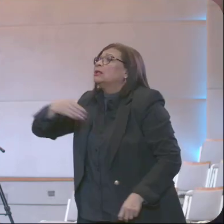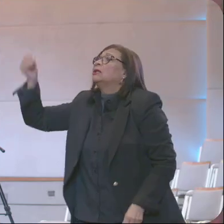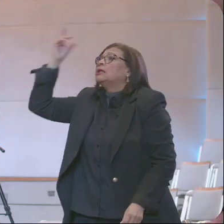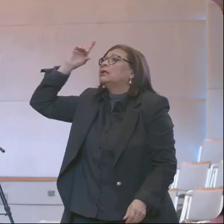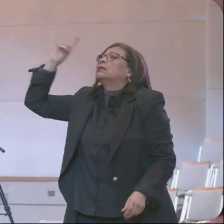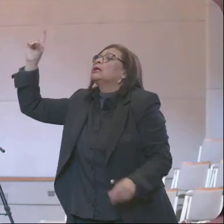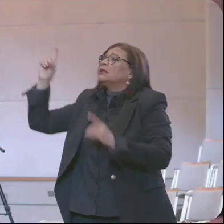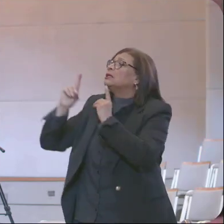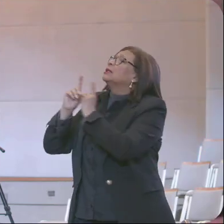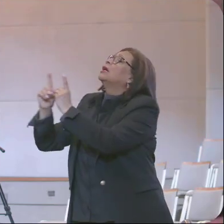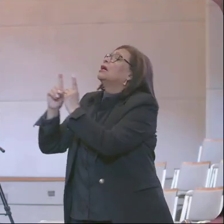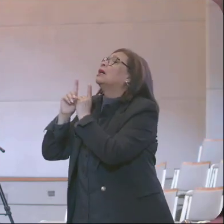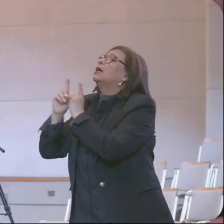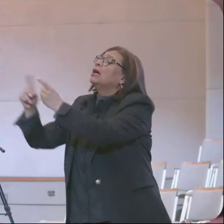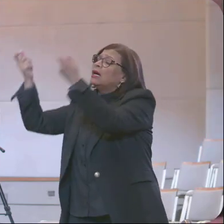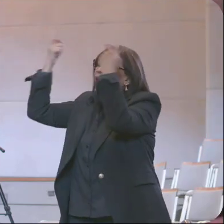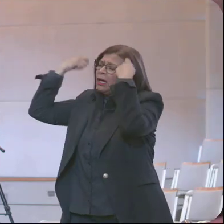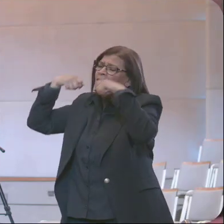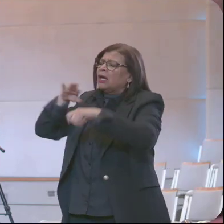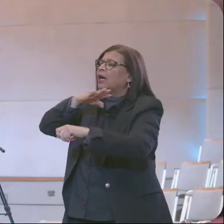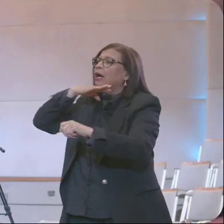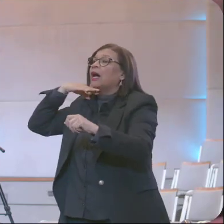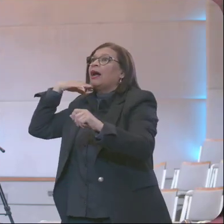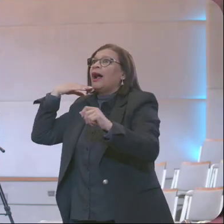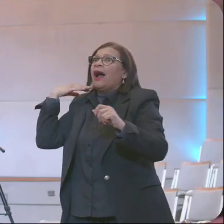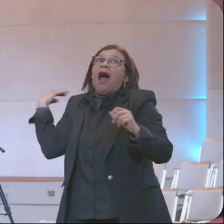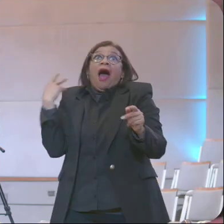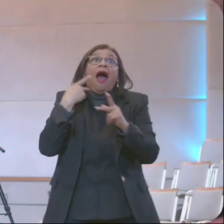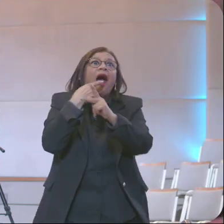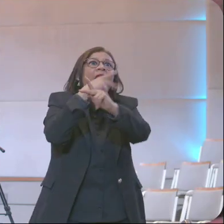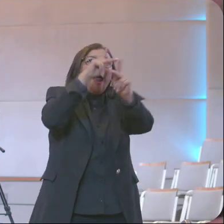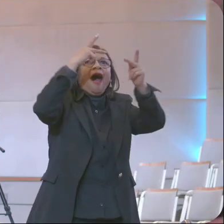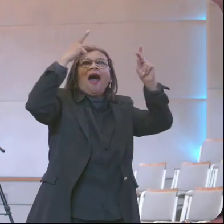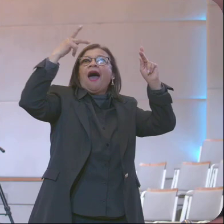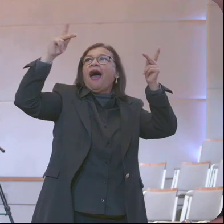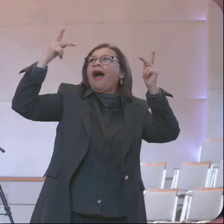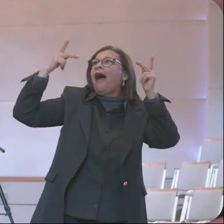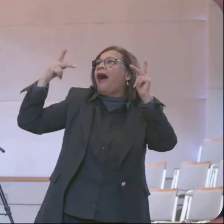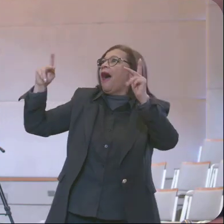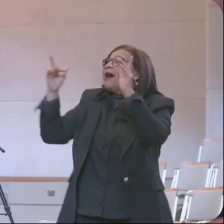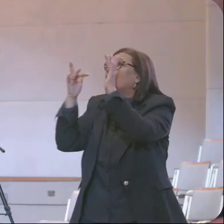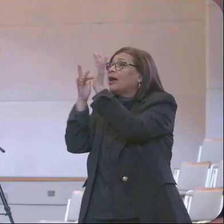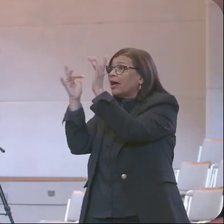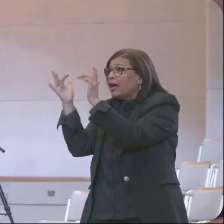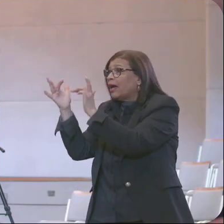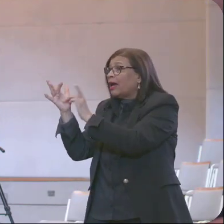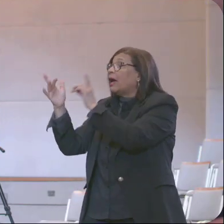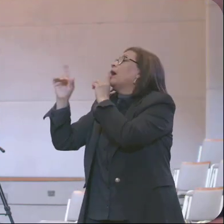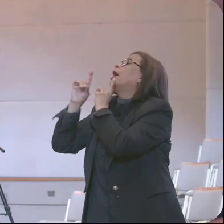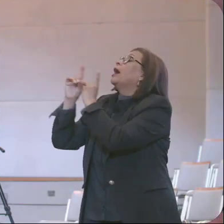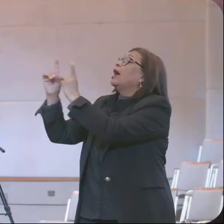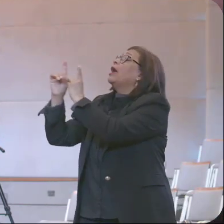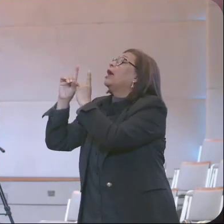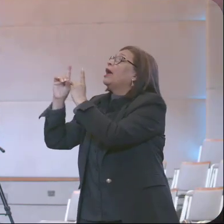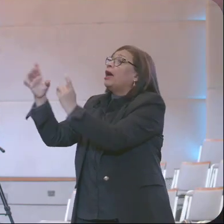Deus. E digno é o Cordeiro que a morte venceu. Digno é o Cordeiro de